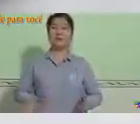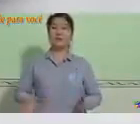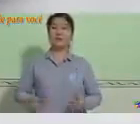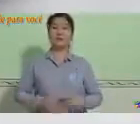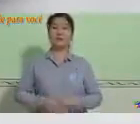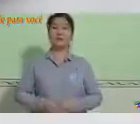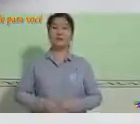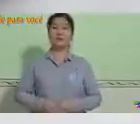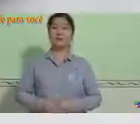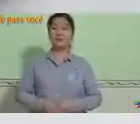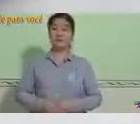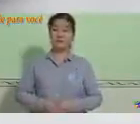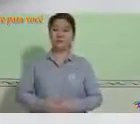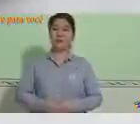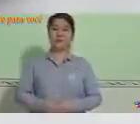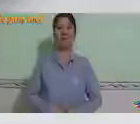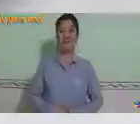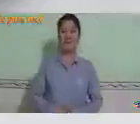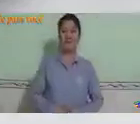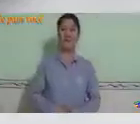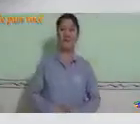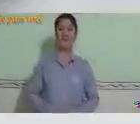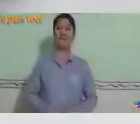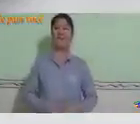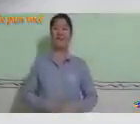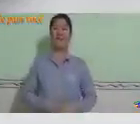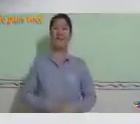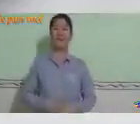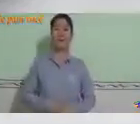que interferem na absorção de alguns minerais.